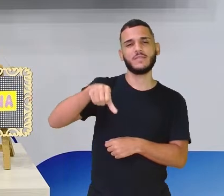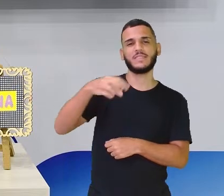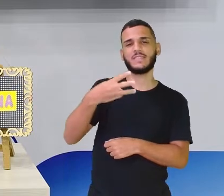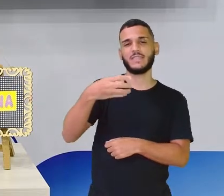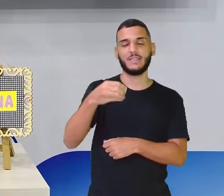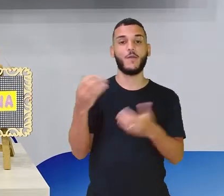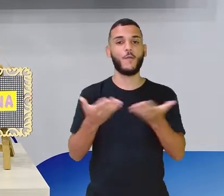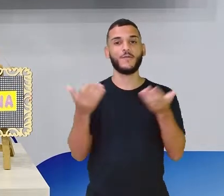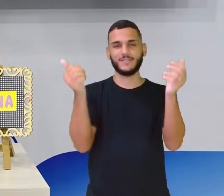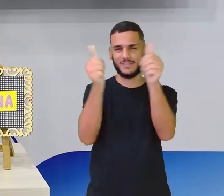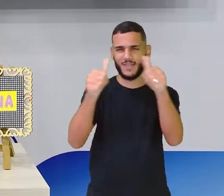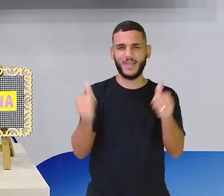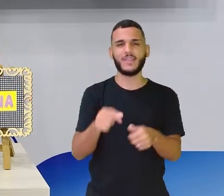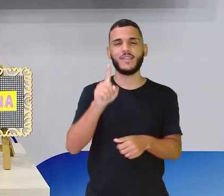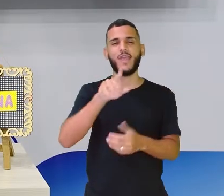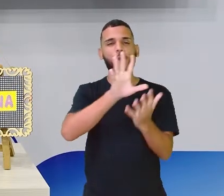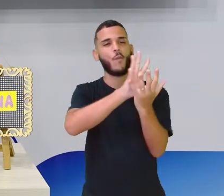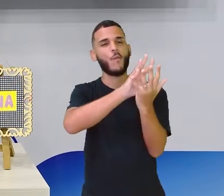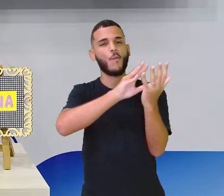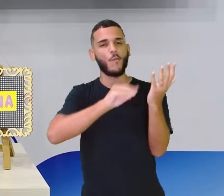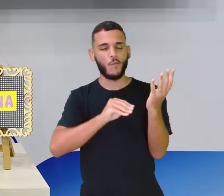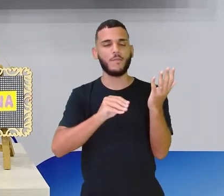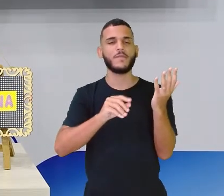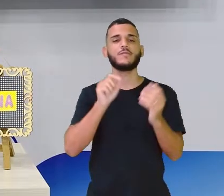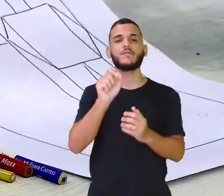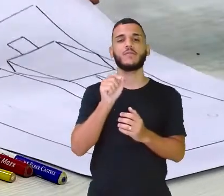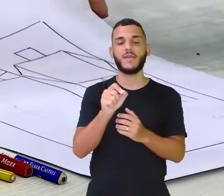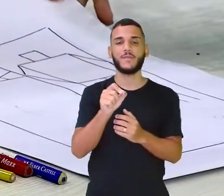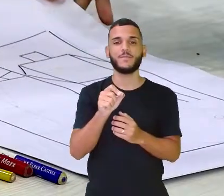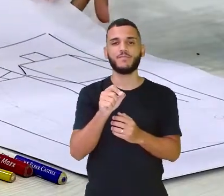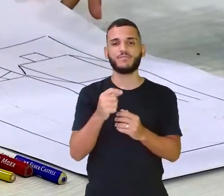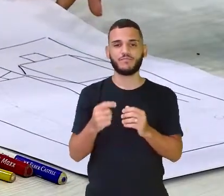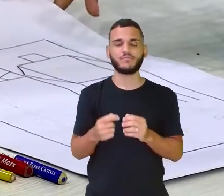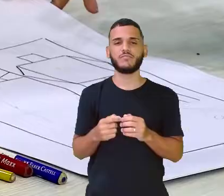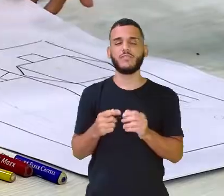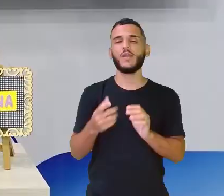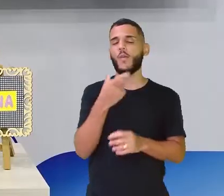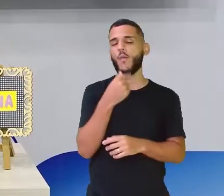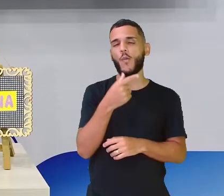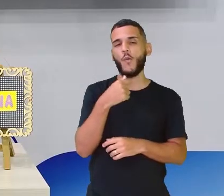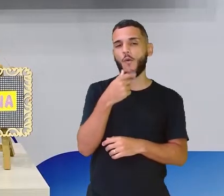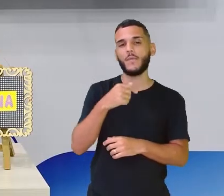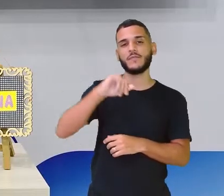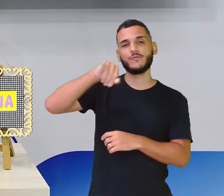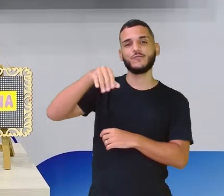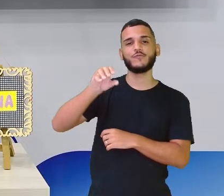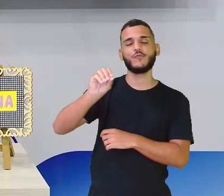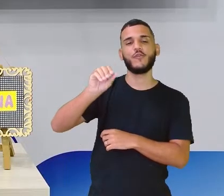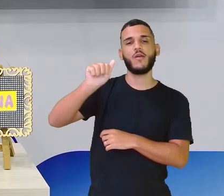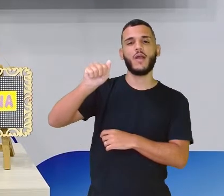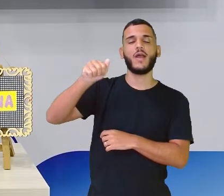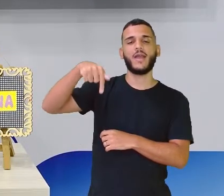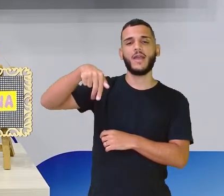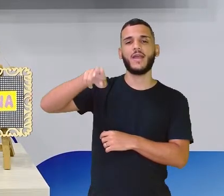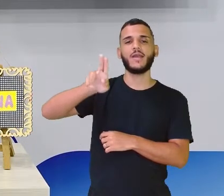fazer hoje, ela é uma reprodução de uma obra que foi feita por Joaquim Torres Garcia,